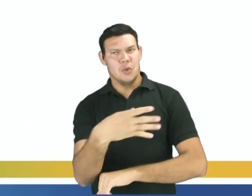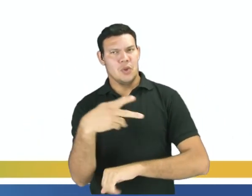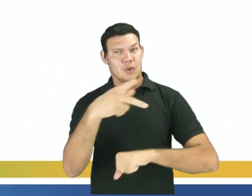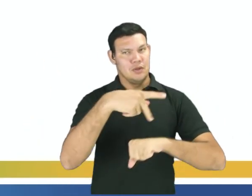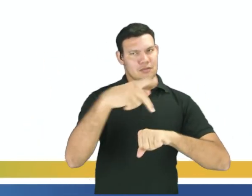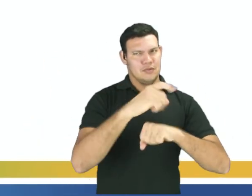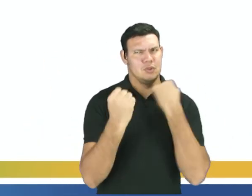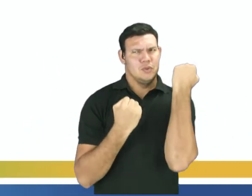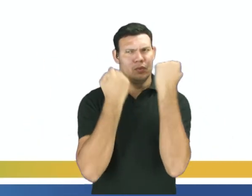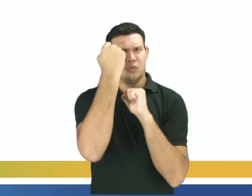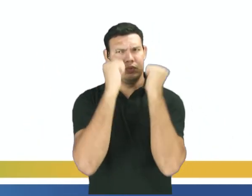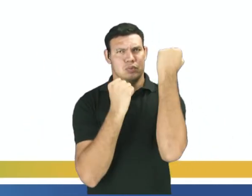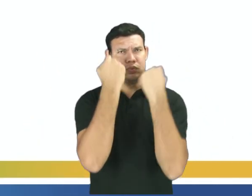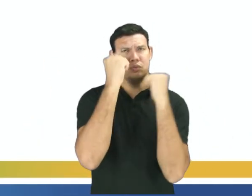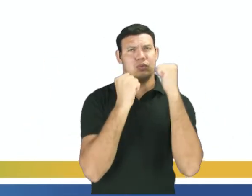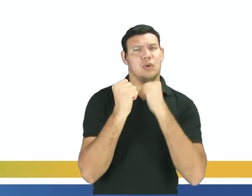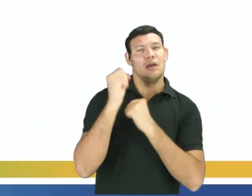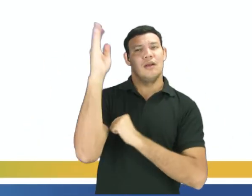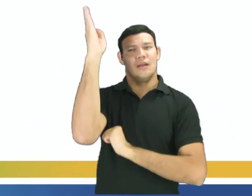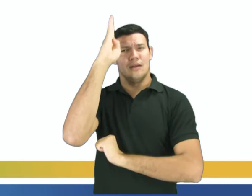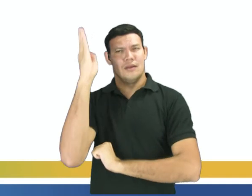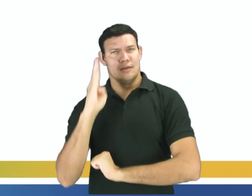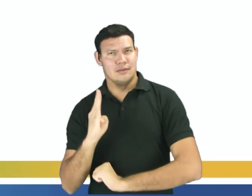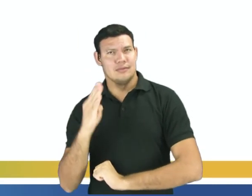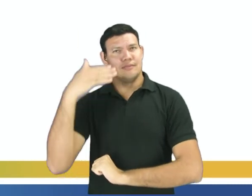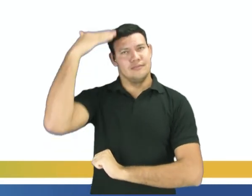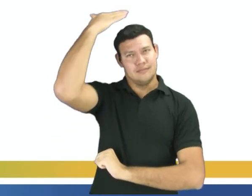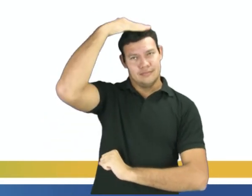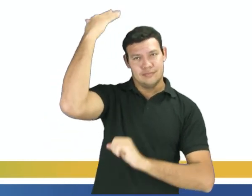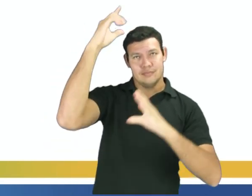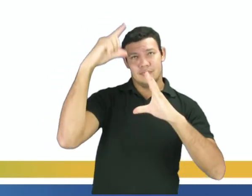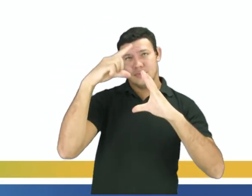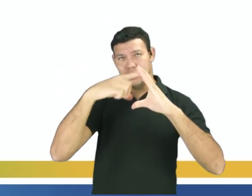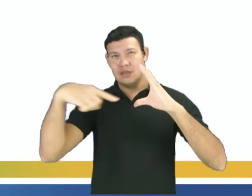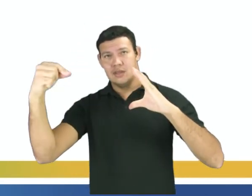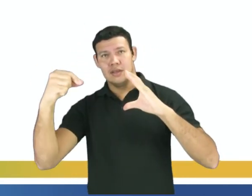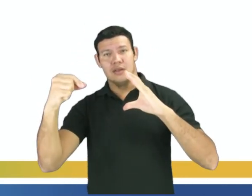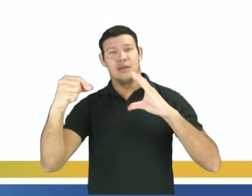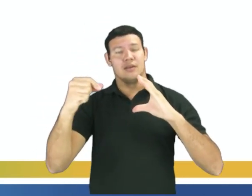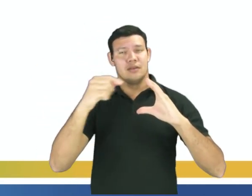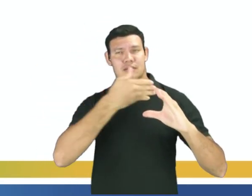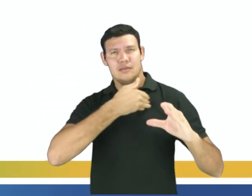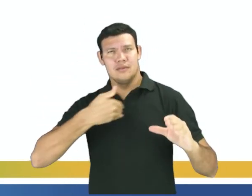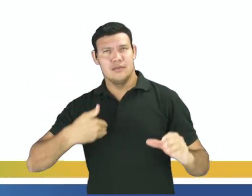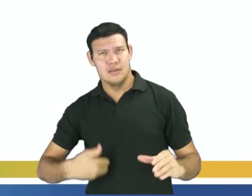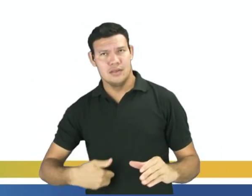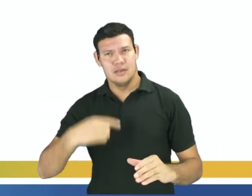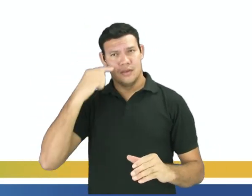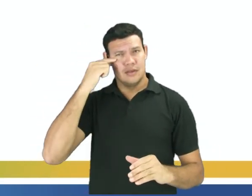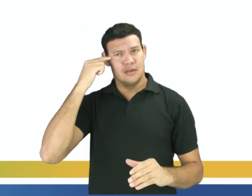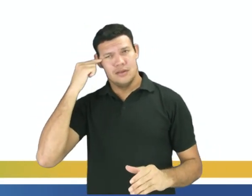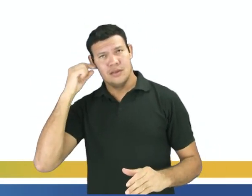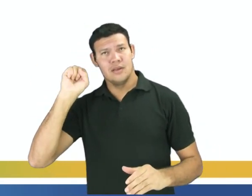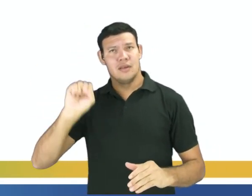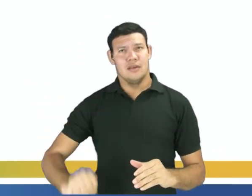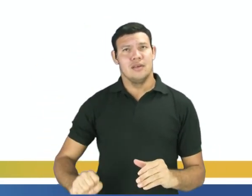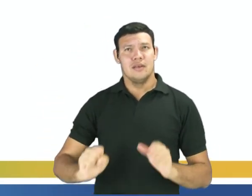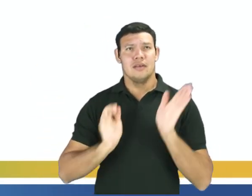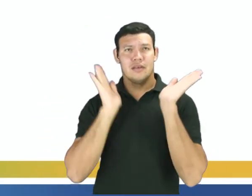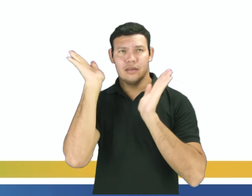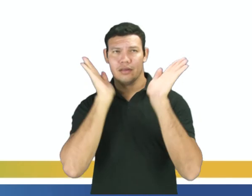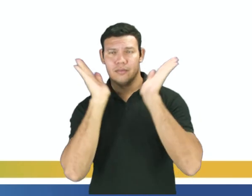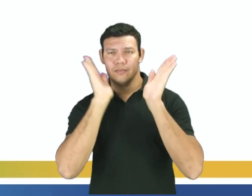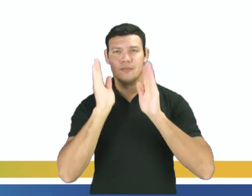países industrializados, como Brasil, México, Turquia, China, Coreia do Sul,